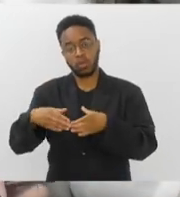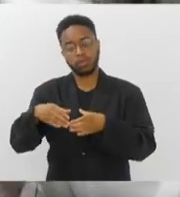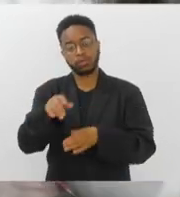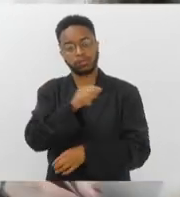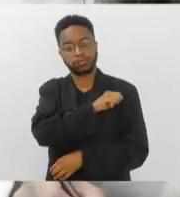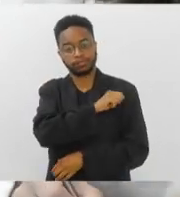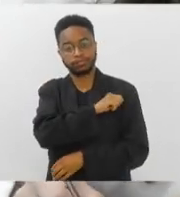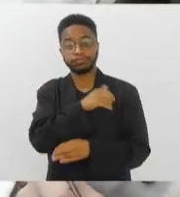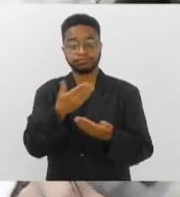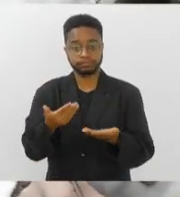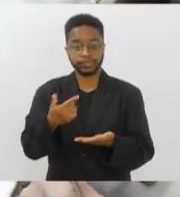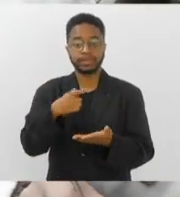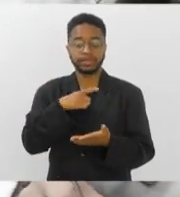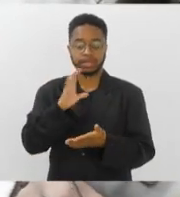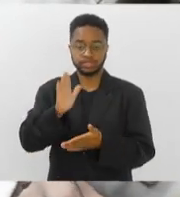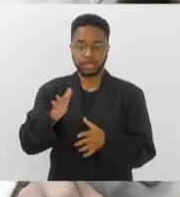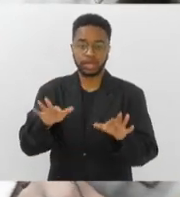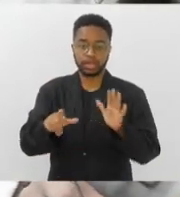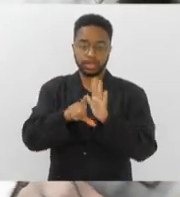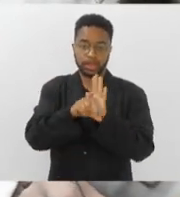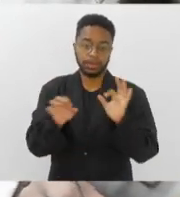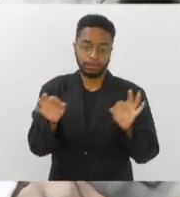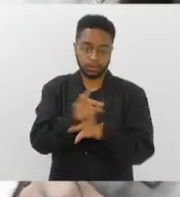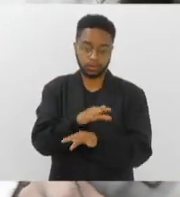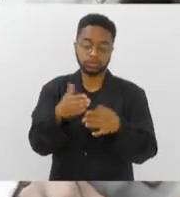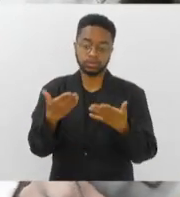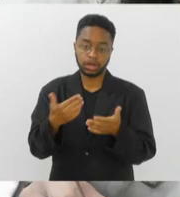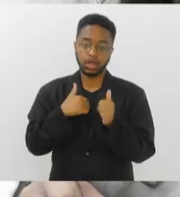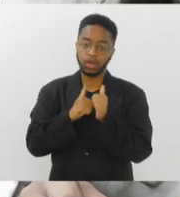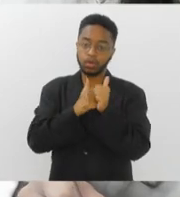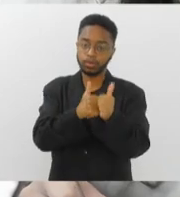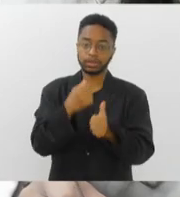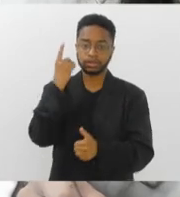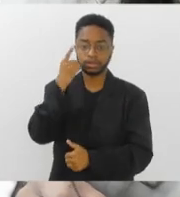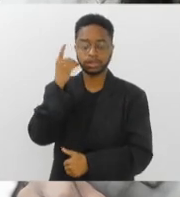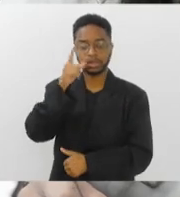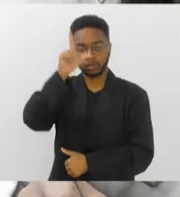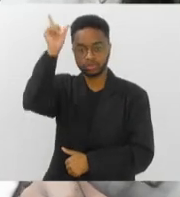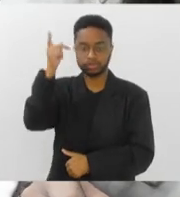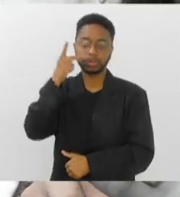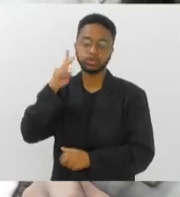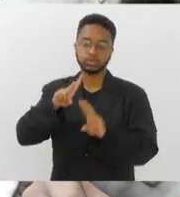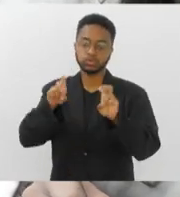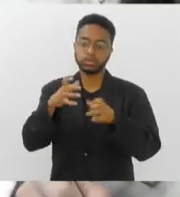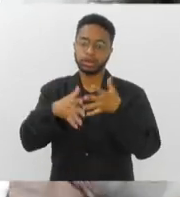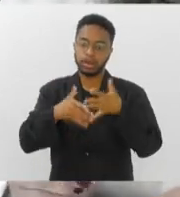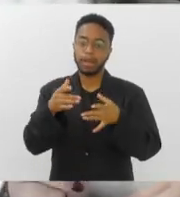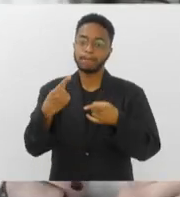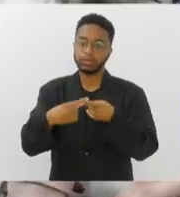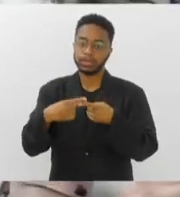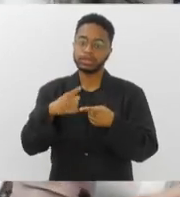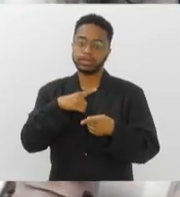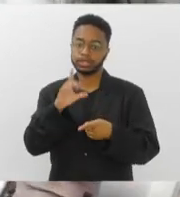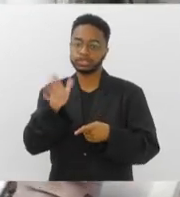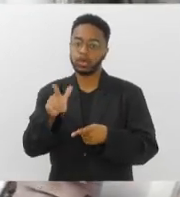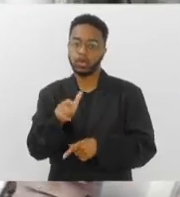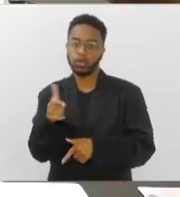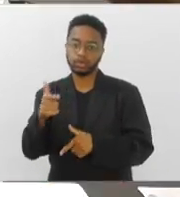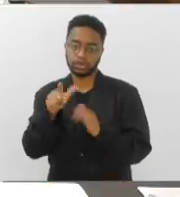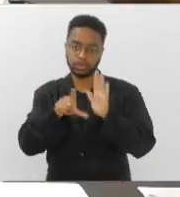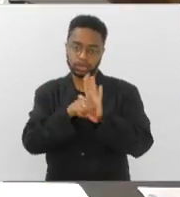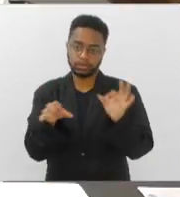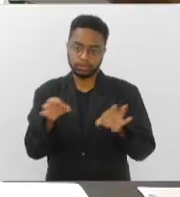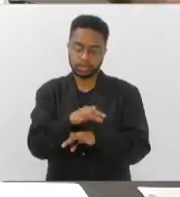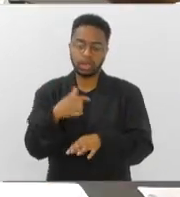acho que acompanho o parecer do deputado Luiz Paulo sobre a prejudicabilidade. Eu acho até que esse projeto, se